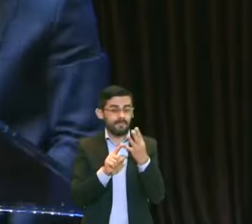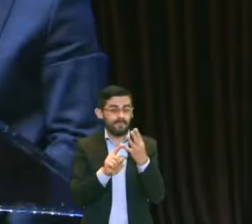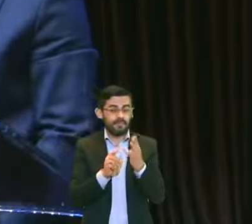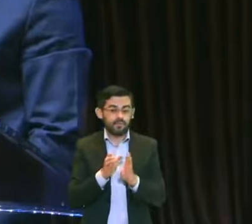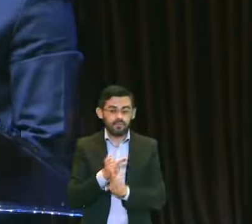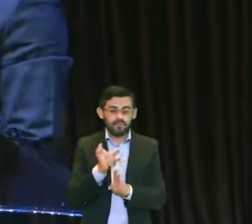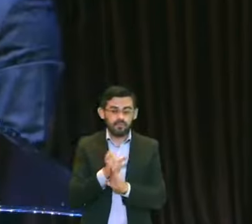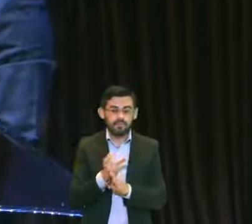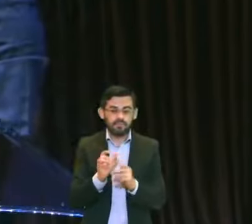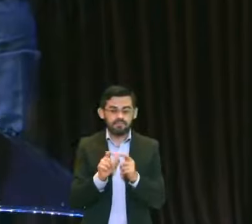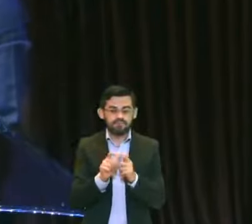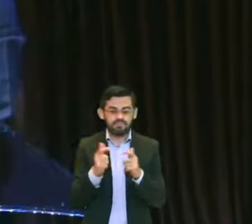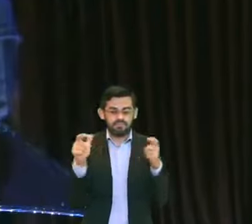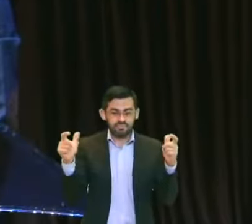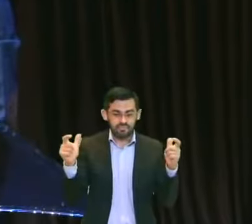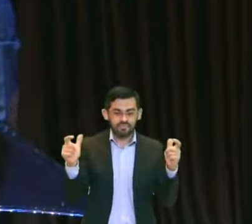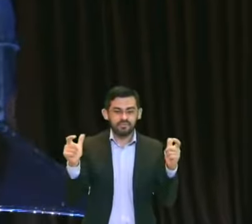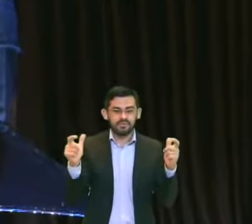Multiplique.